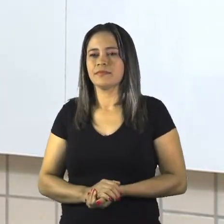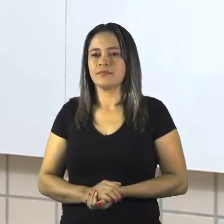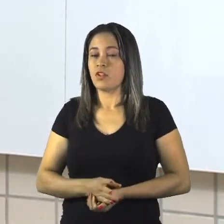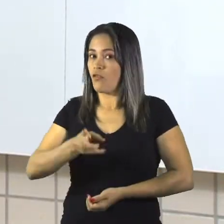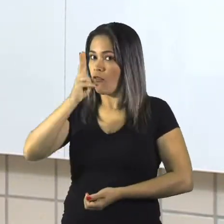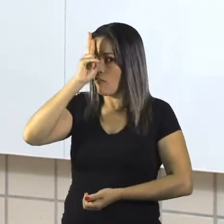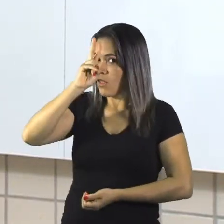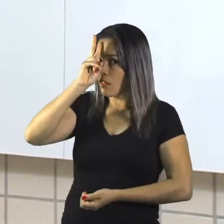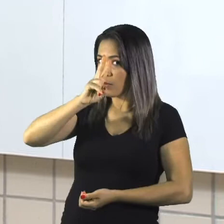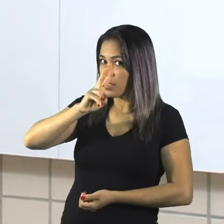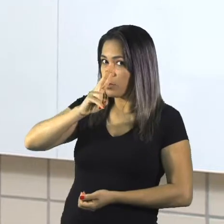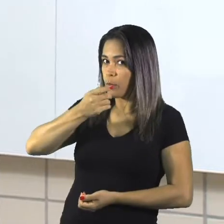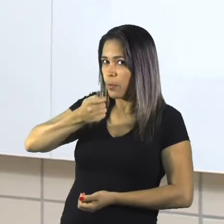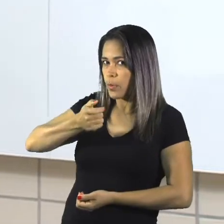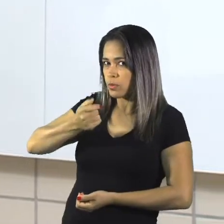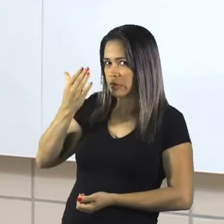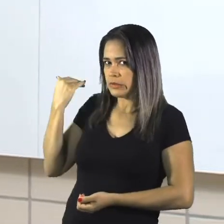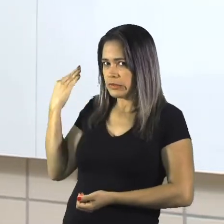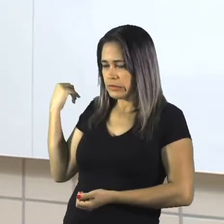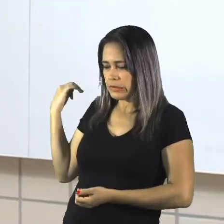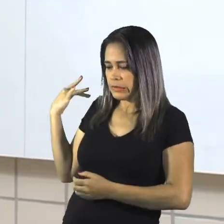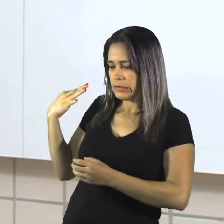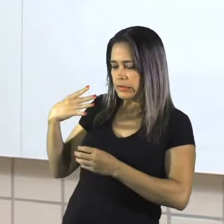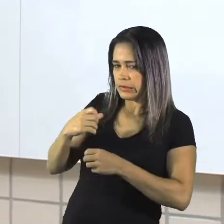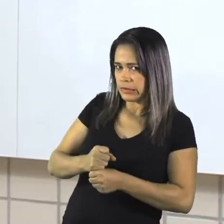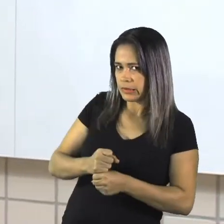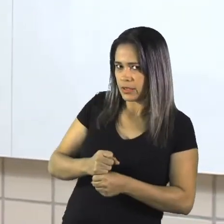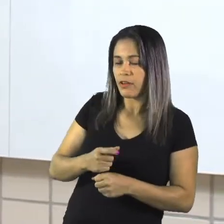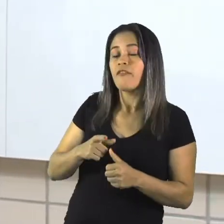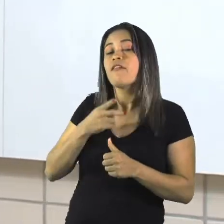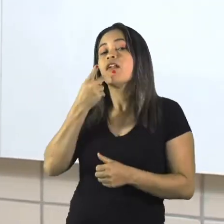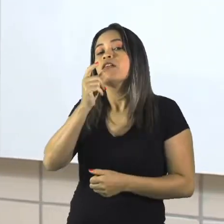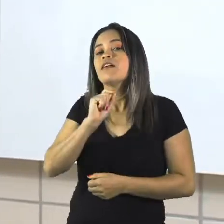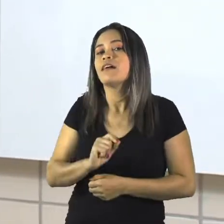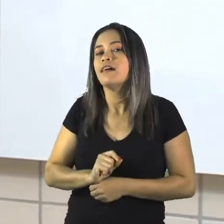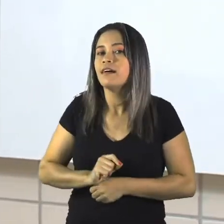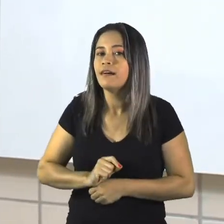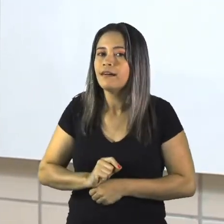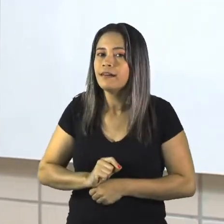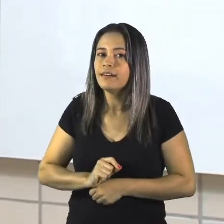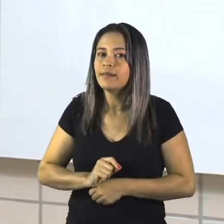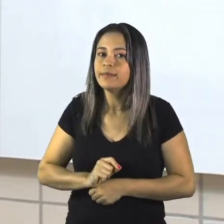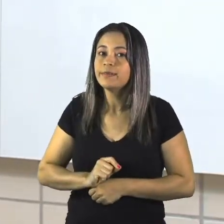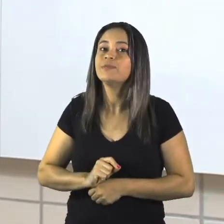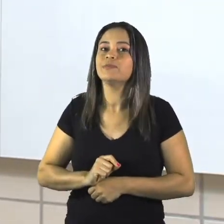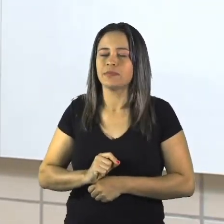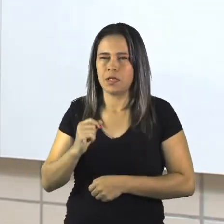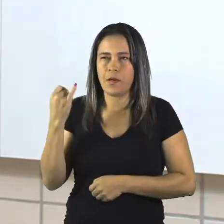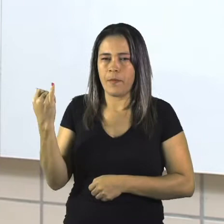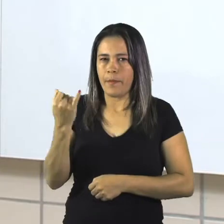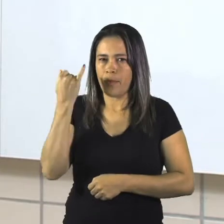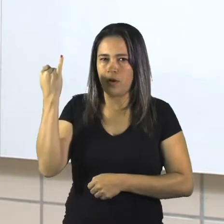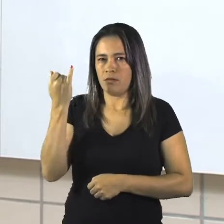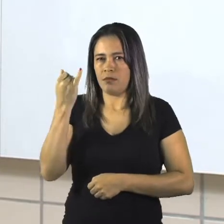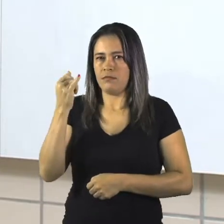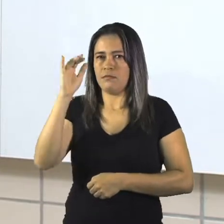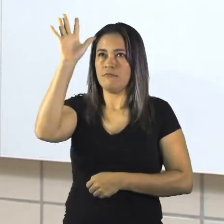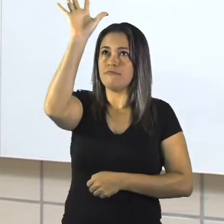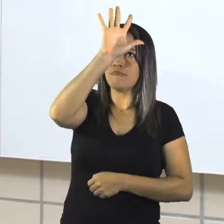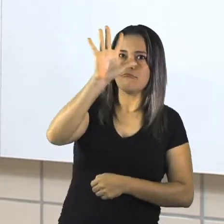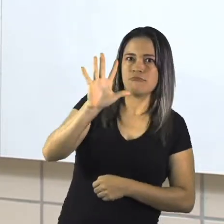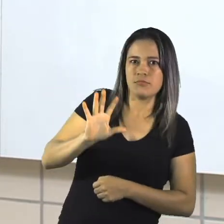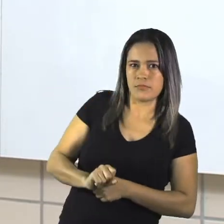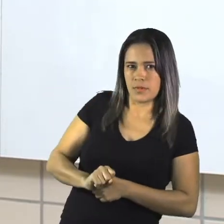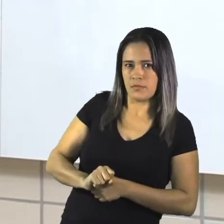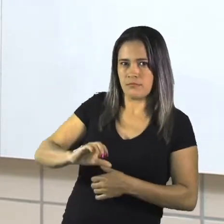relembrar, né? Um pouquinho que a gente viu na aula anterior. A gente falou sobre a importância de um mapa, né? A gente já sabe que o